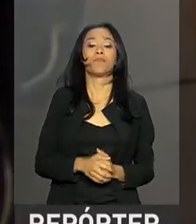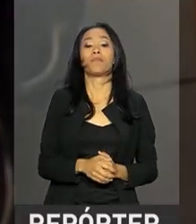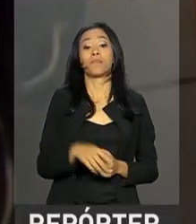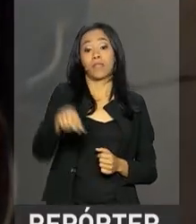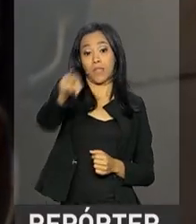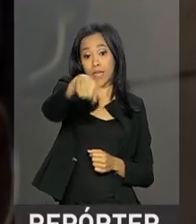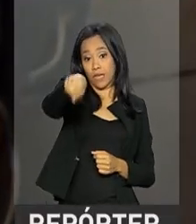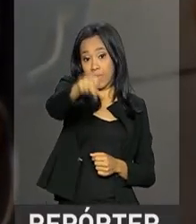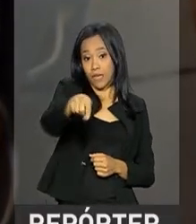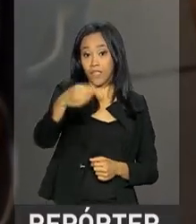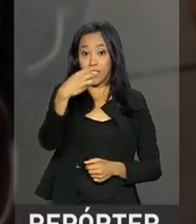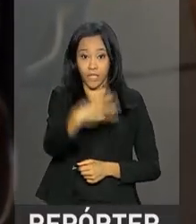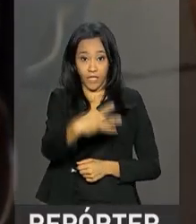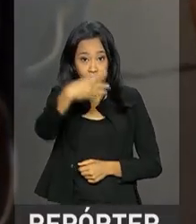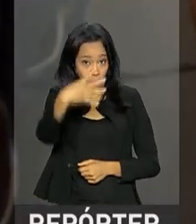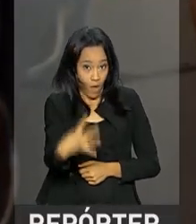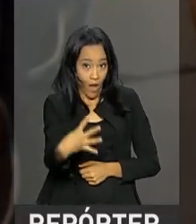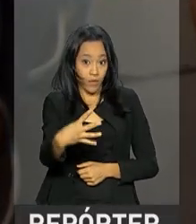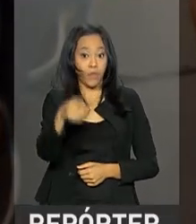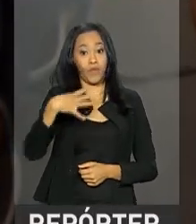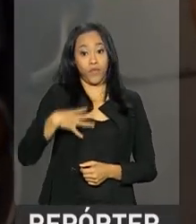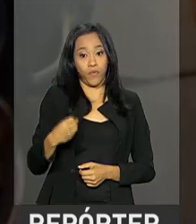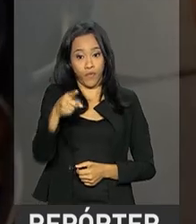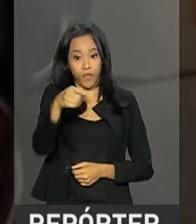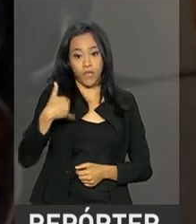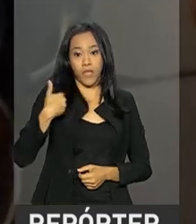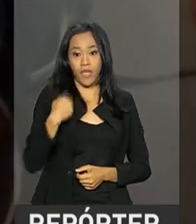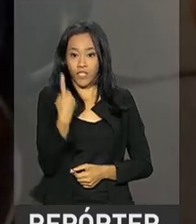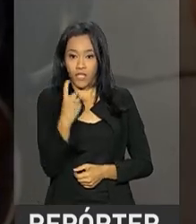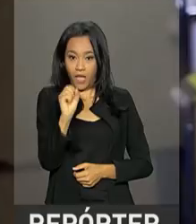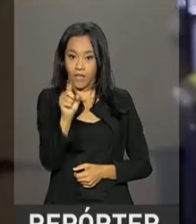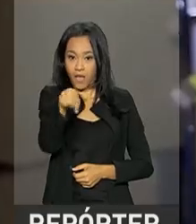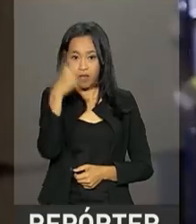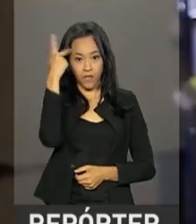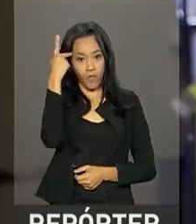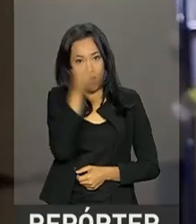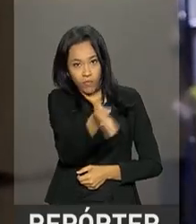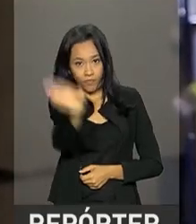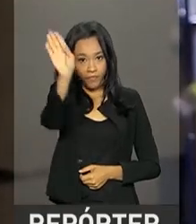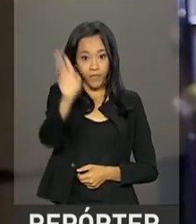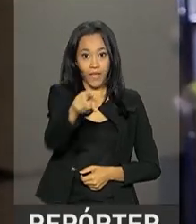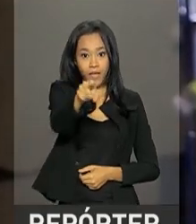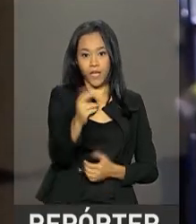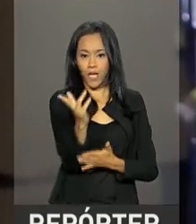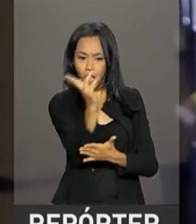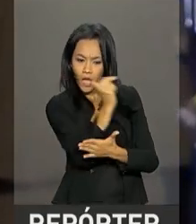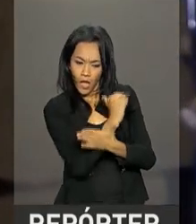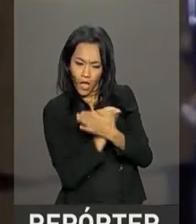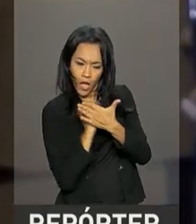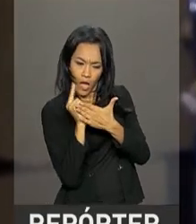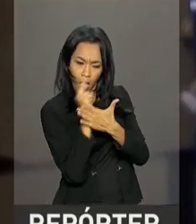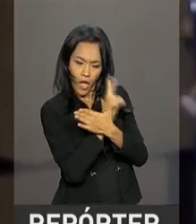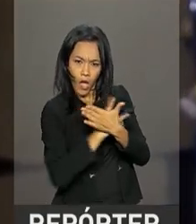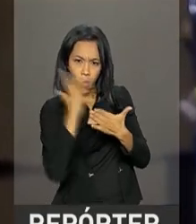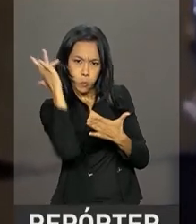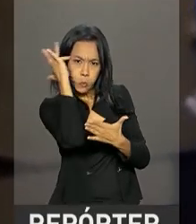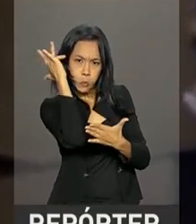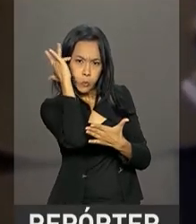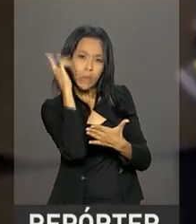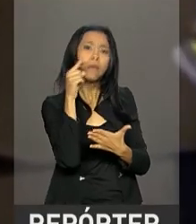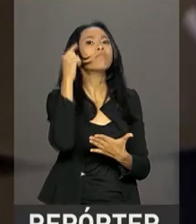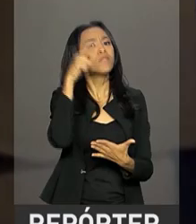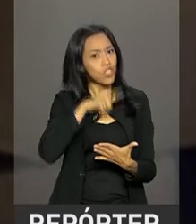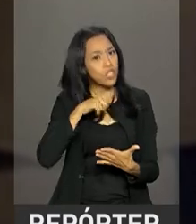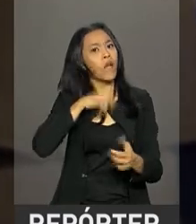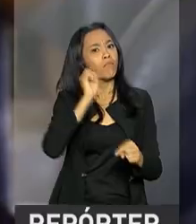de Juan, de 34 anos, e do filho, de 10, é São Paulo. Ele é desenhista gráfico. Conta que até tinha